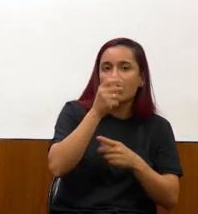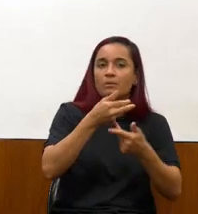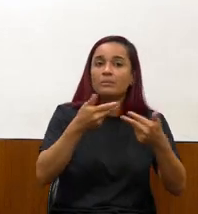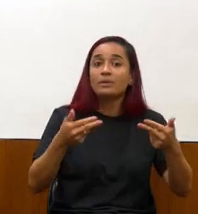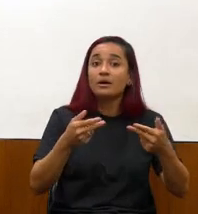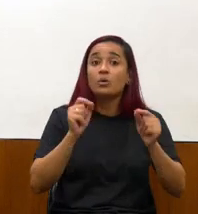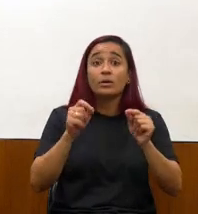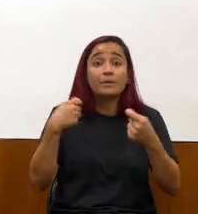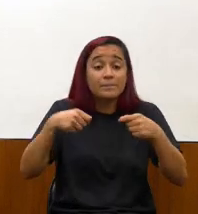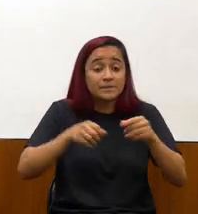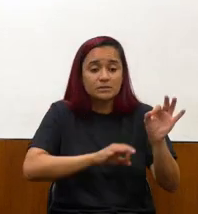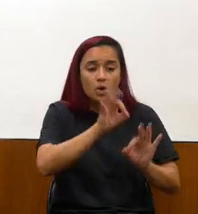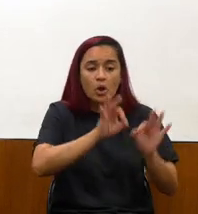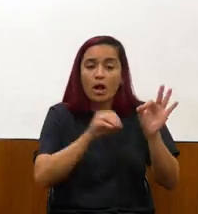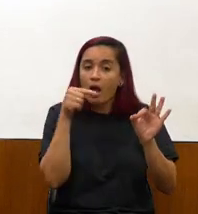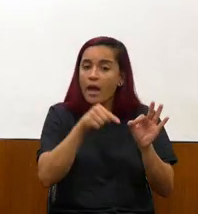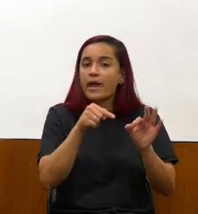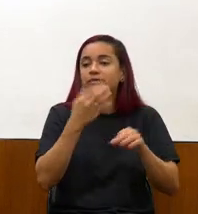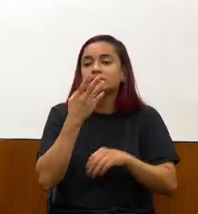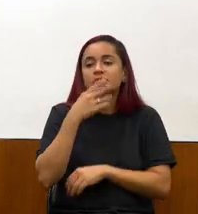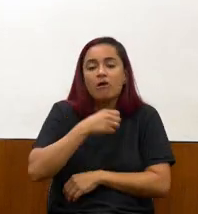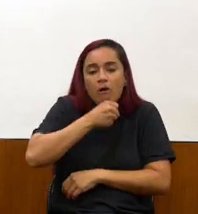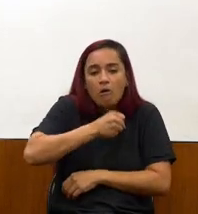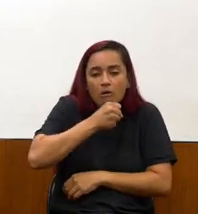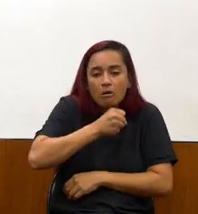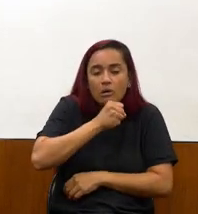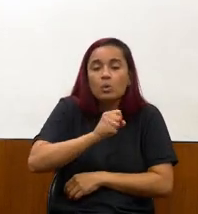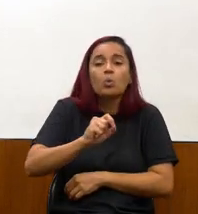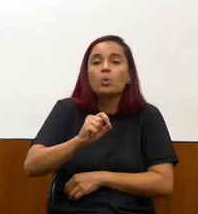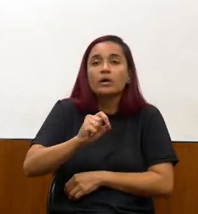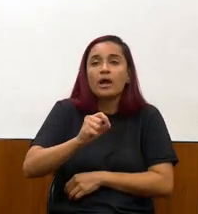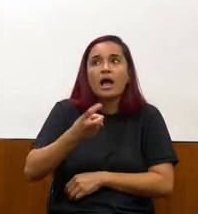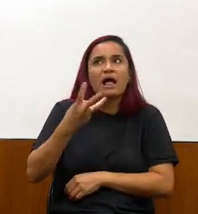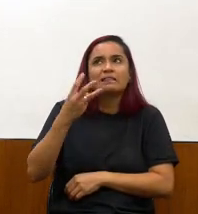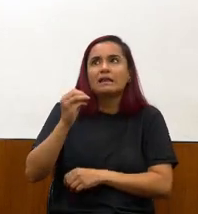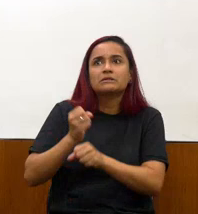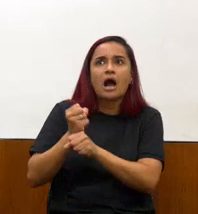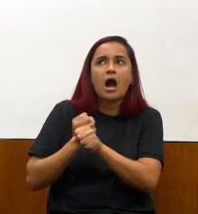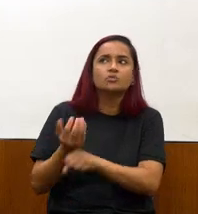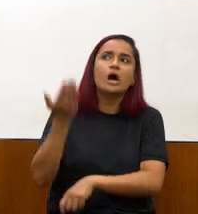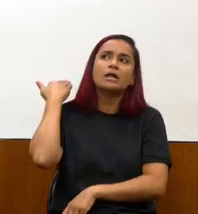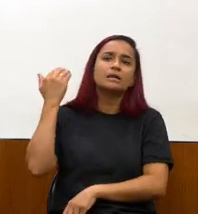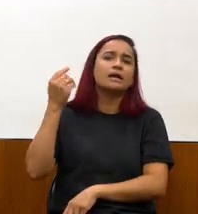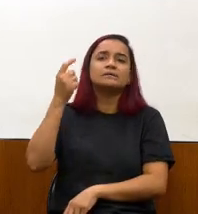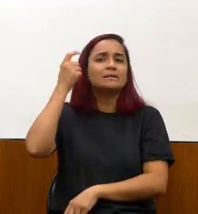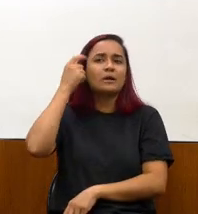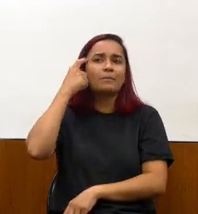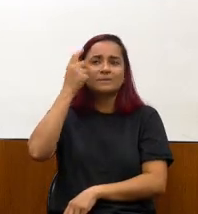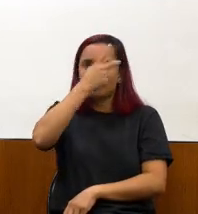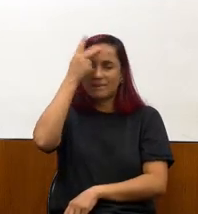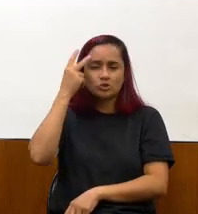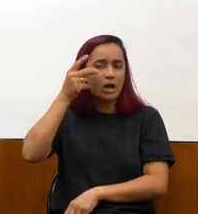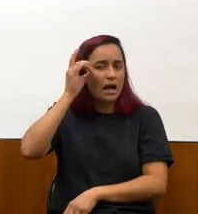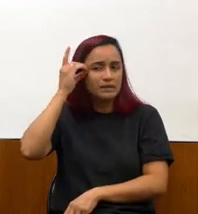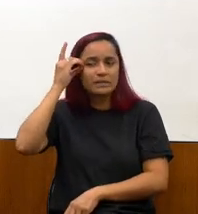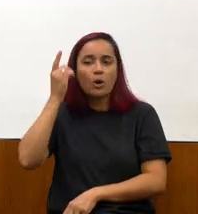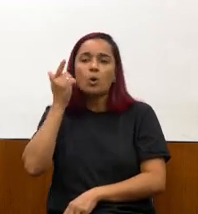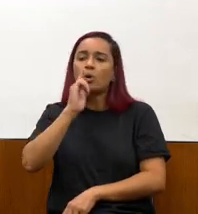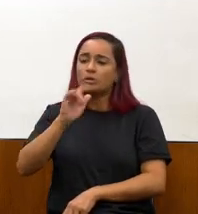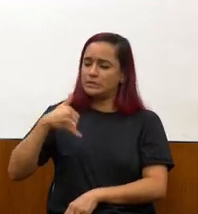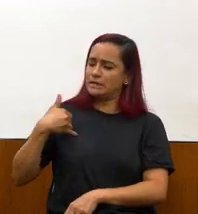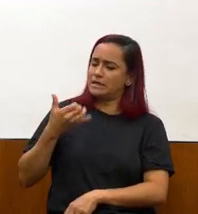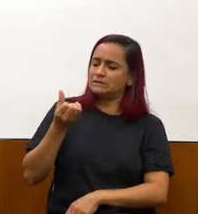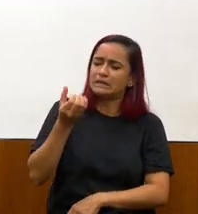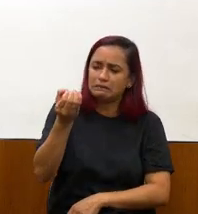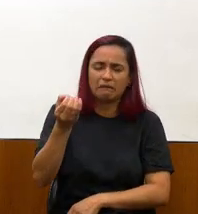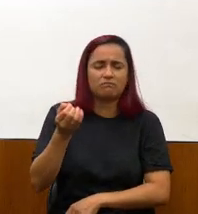anos atrás, a gente não falava. A gente não falava de pessoas com deficiência, síndrome de Down, para viver mais de 30 anos. A gente falava outras